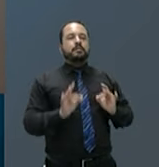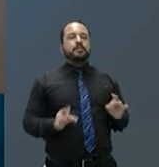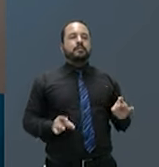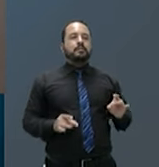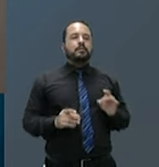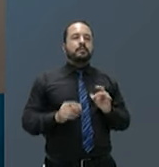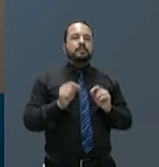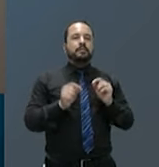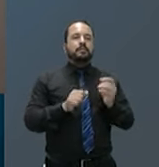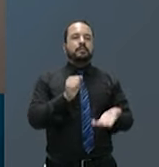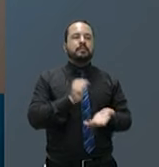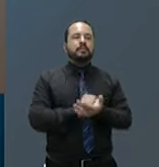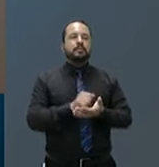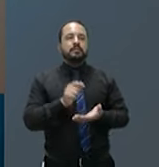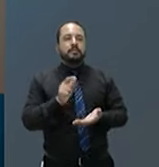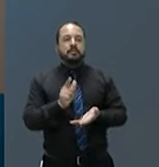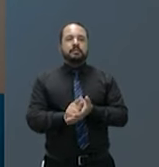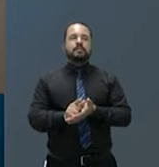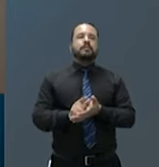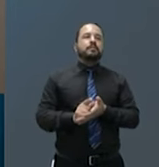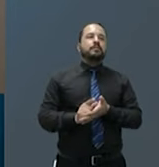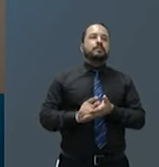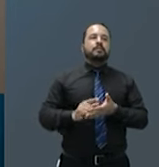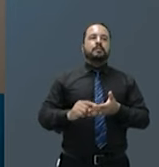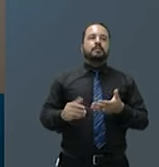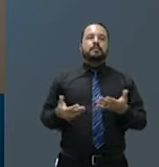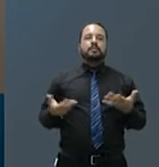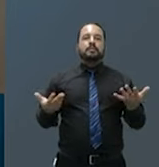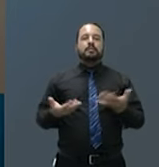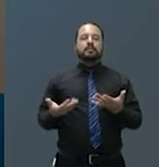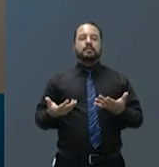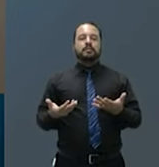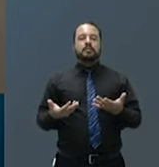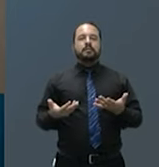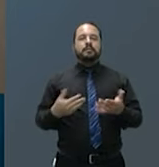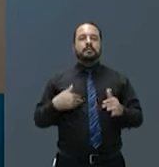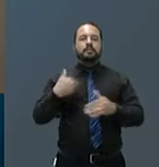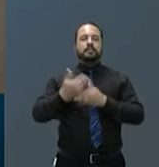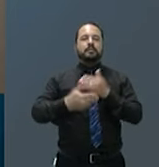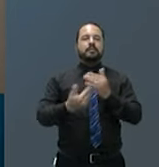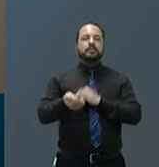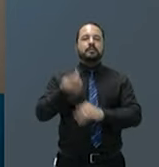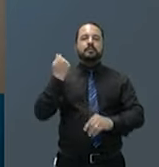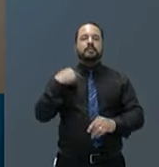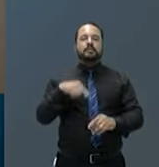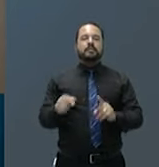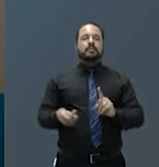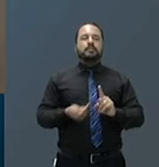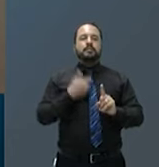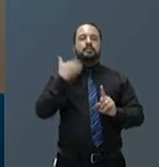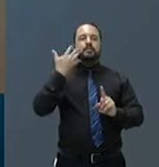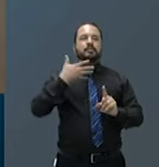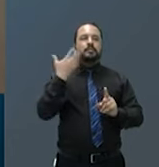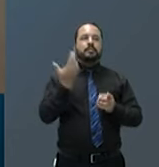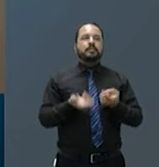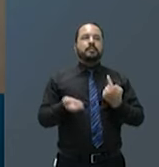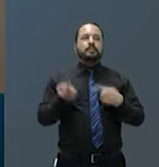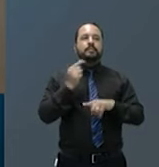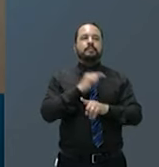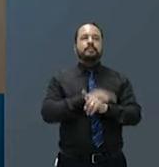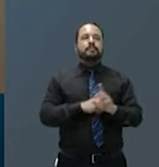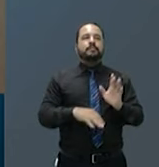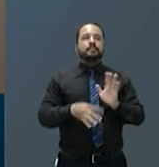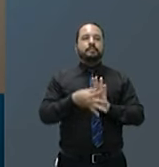assim, o agravo deveria ser considerado manifestamente procedente somente quando sustentasse tese contrária, enunciado ou súmula ou